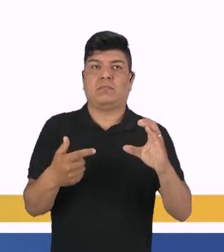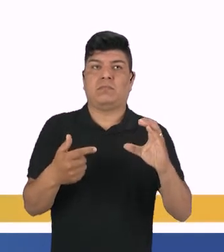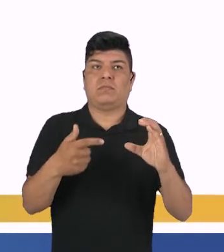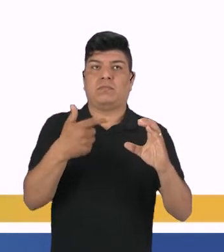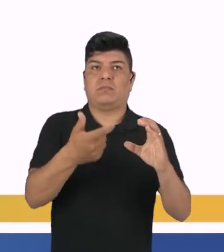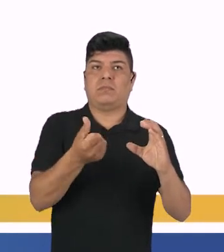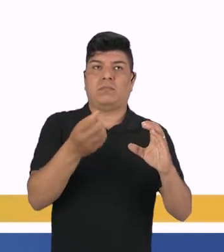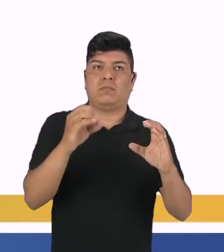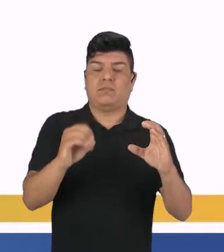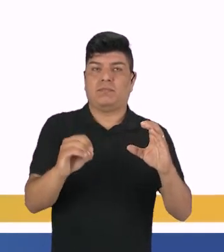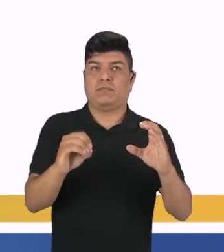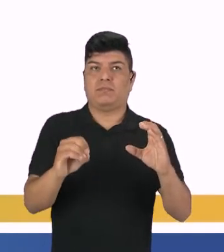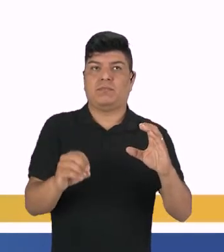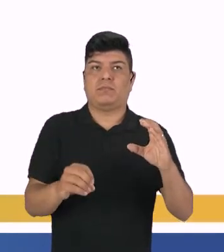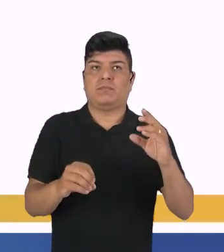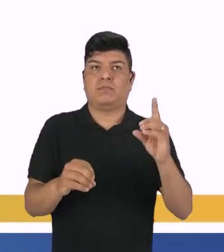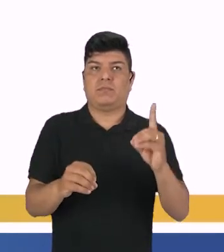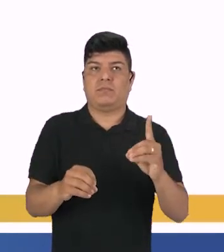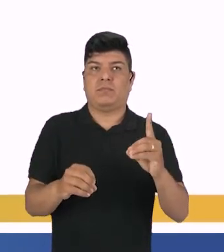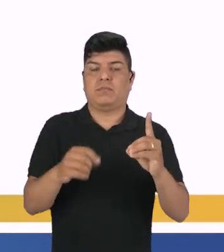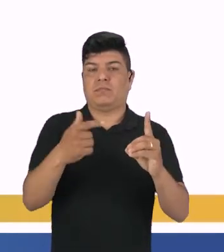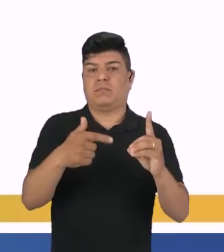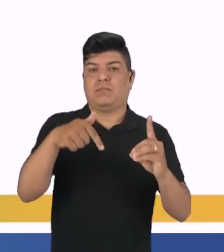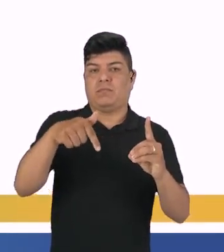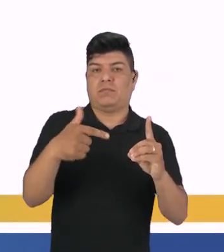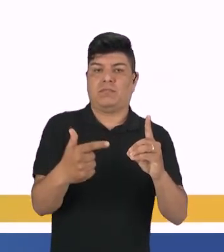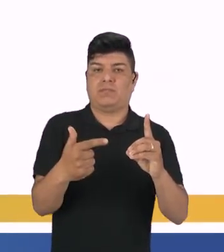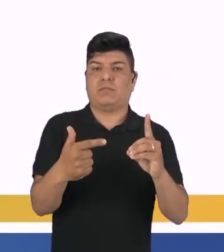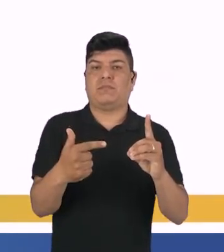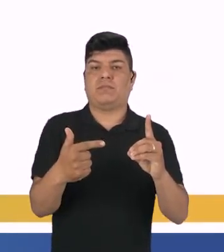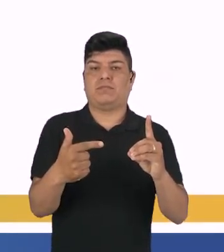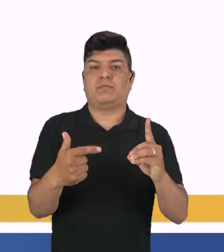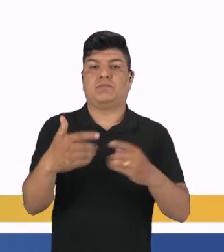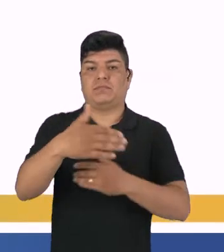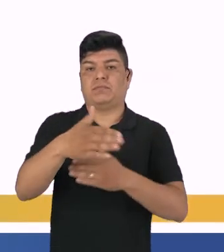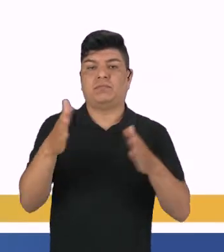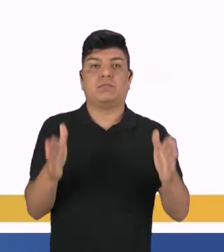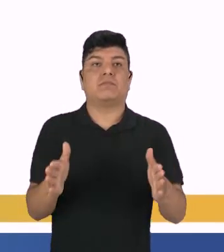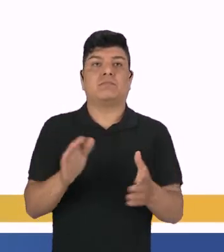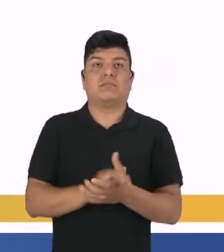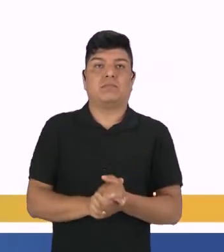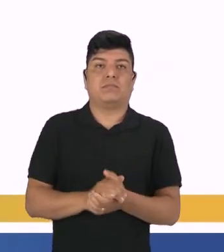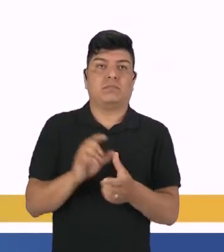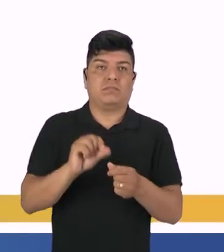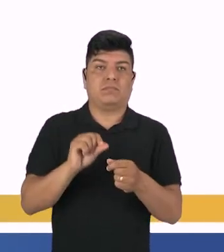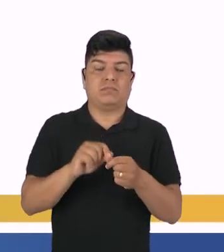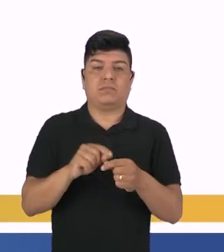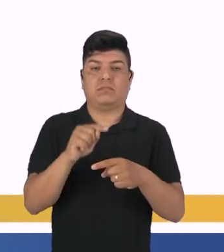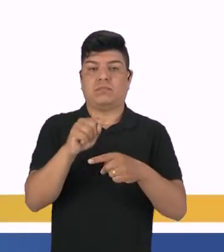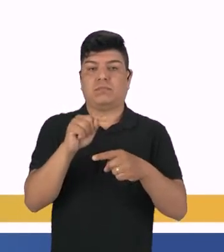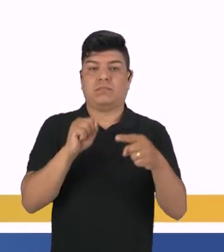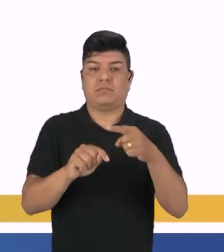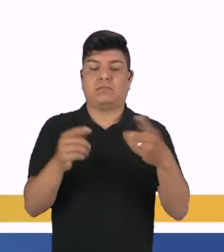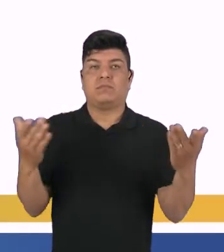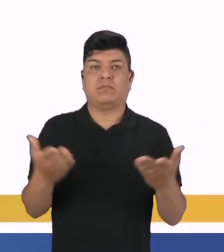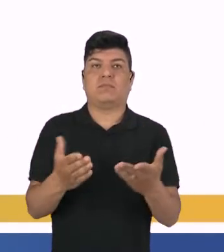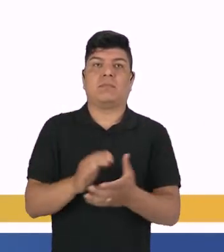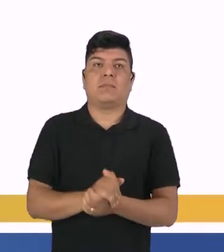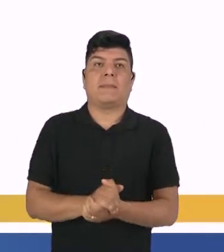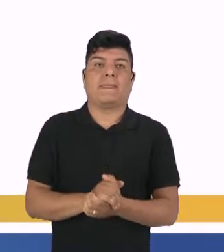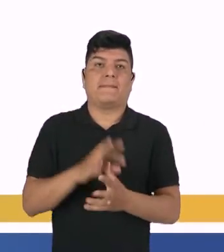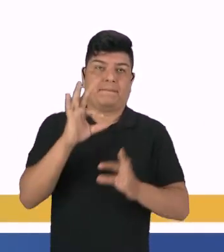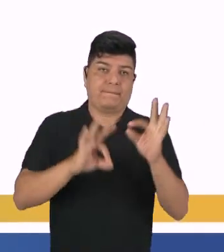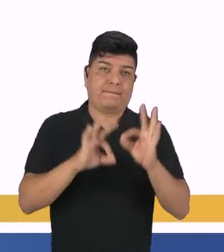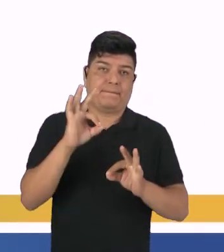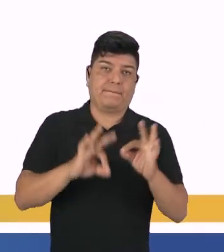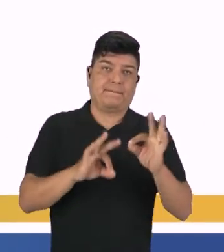na C 260 caixas e na D 272 caixas. Então, vamos fazer a divisão. A armação